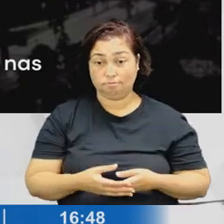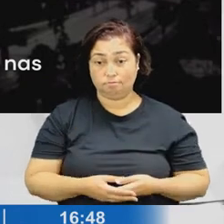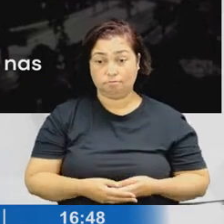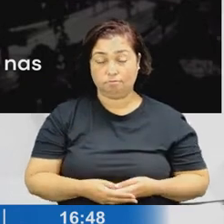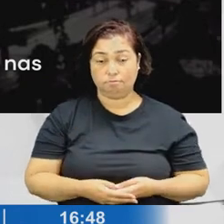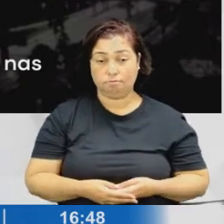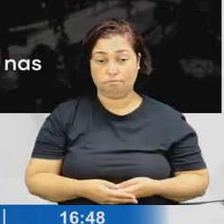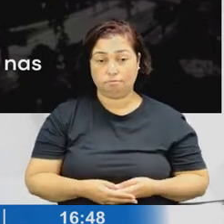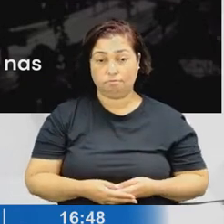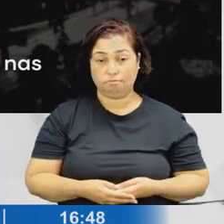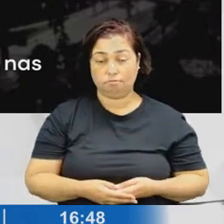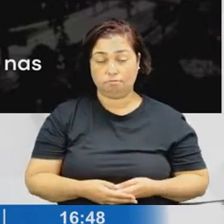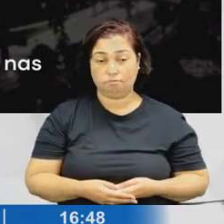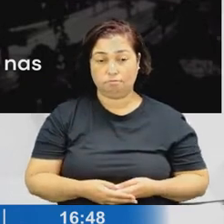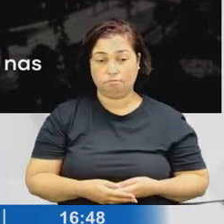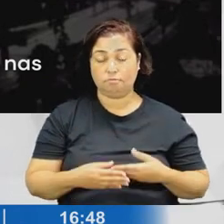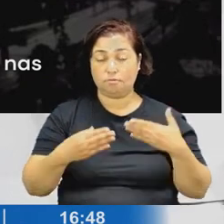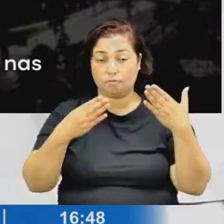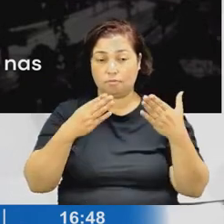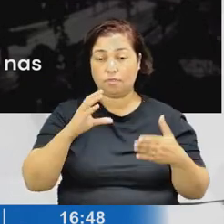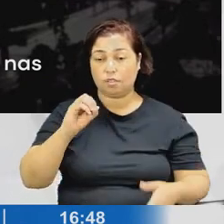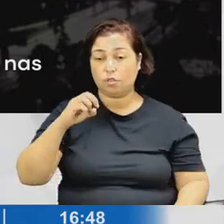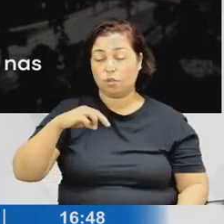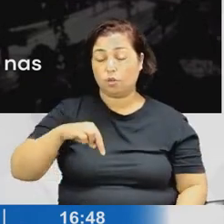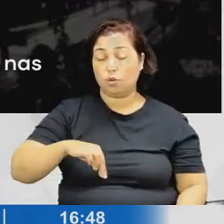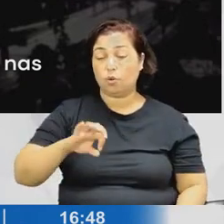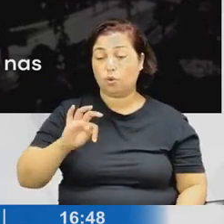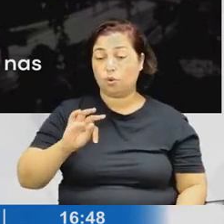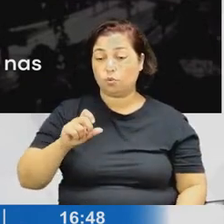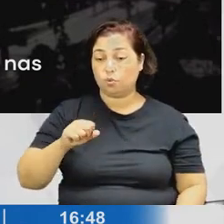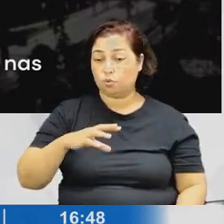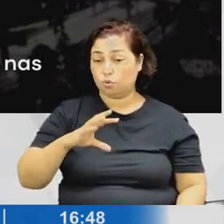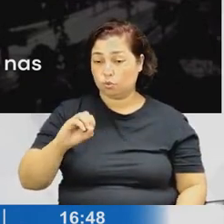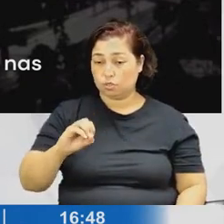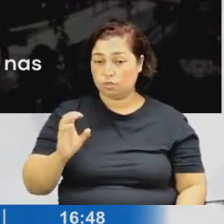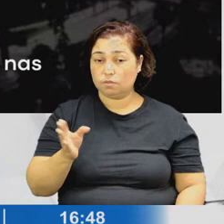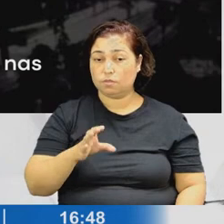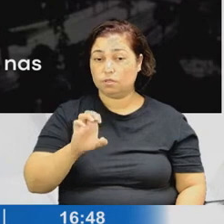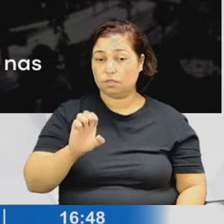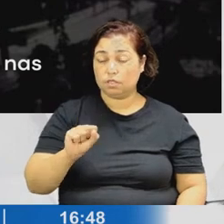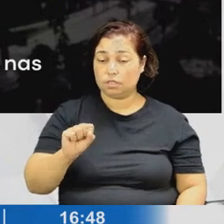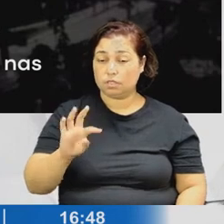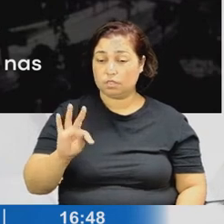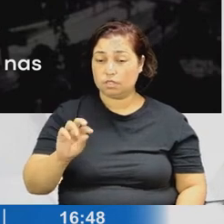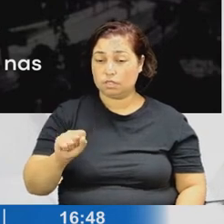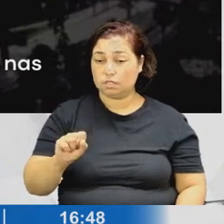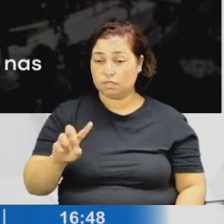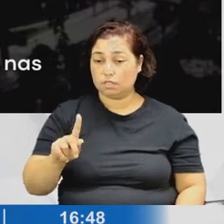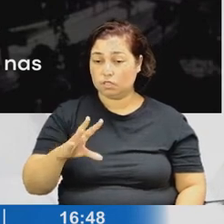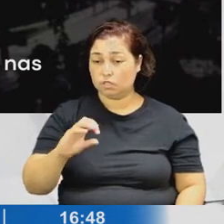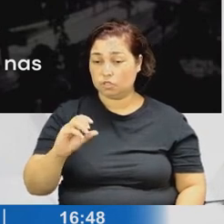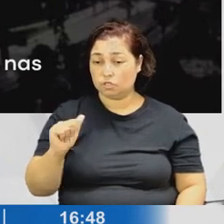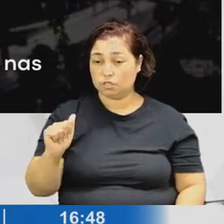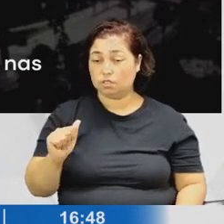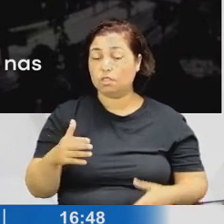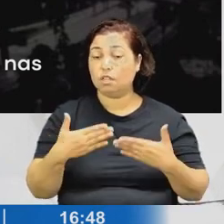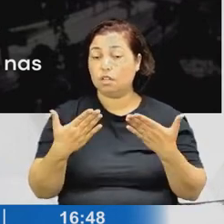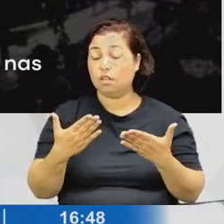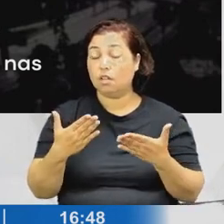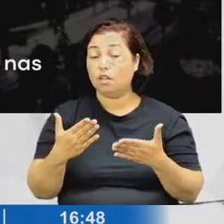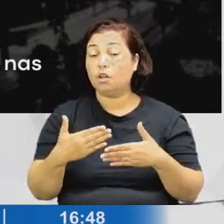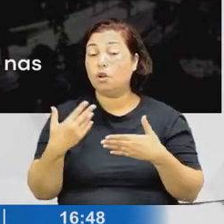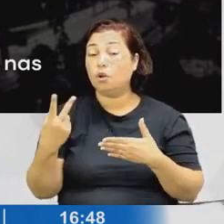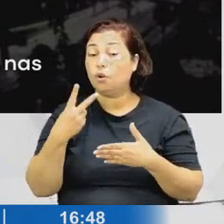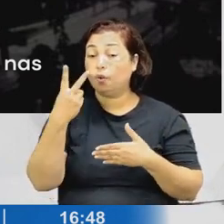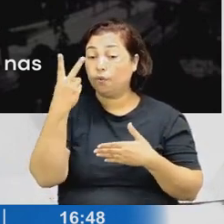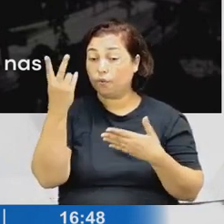construção da Estratégia define a imagem técnica percepções Gerais de valores e características Quais são os valores Qual é a característica que